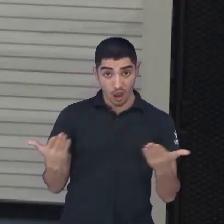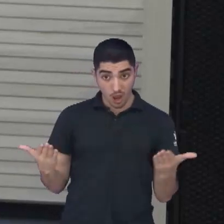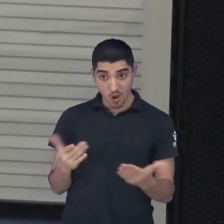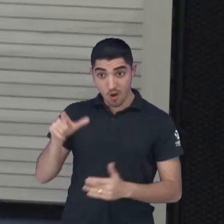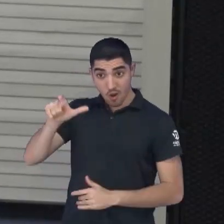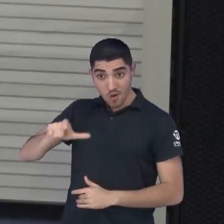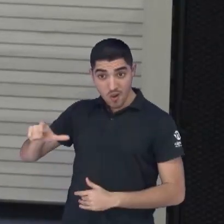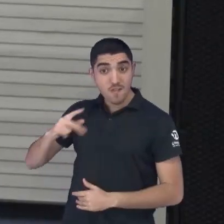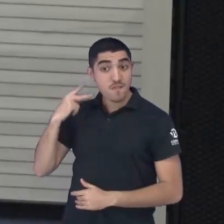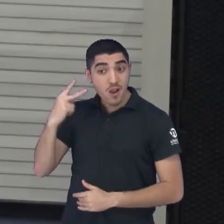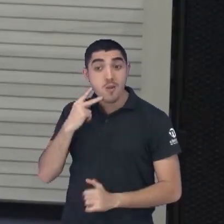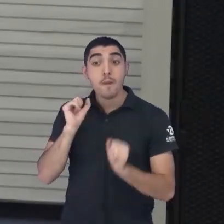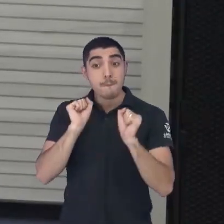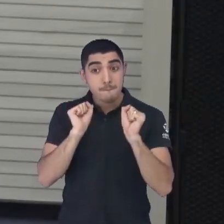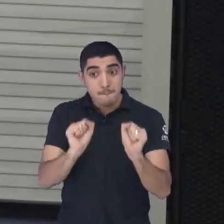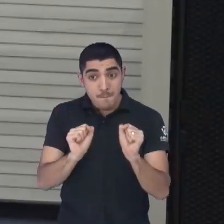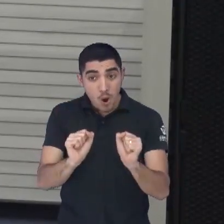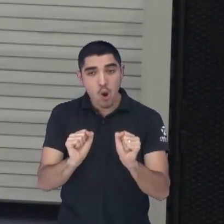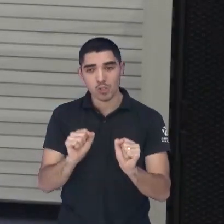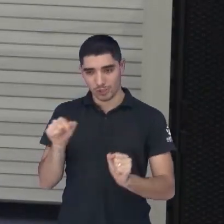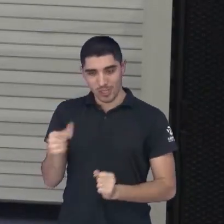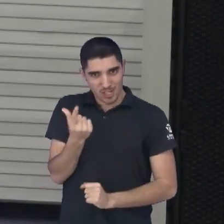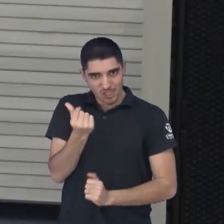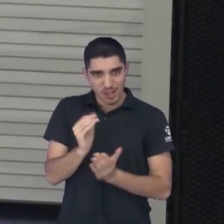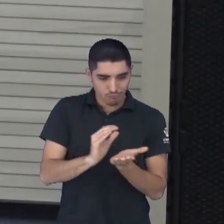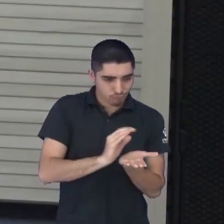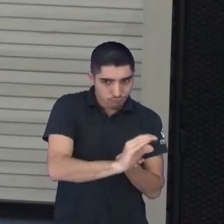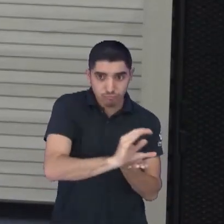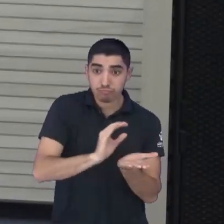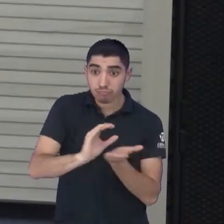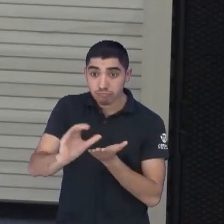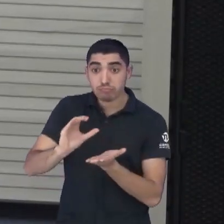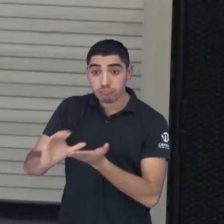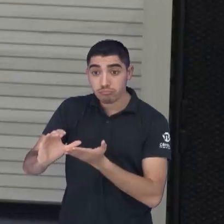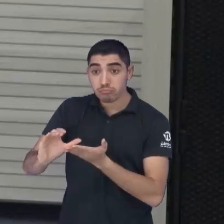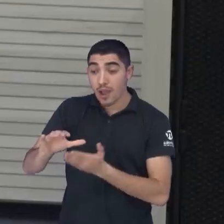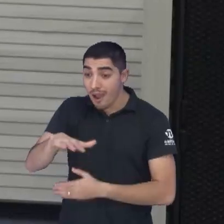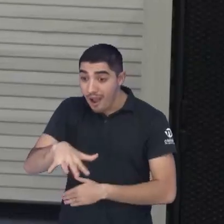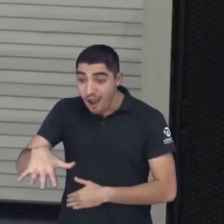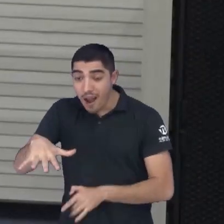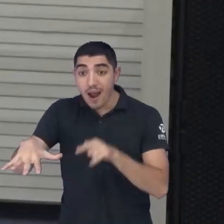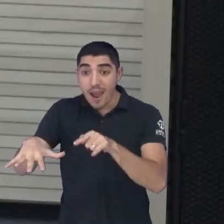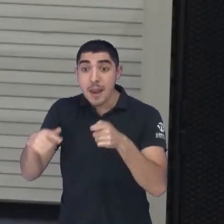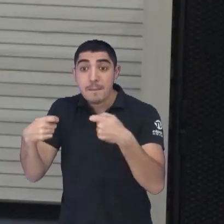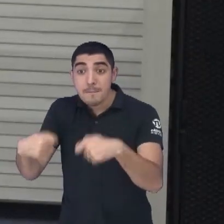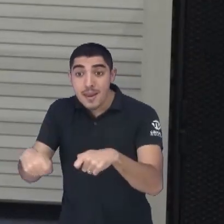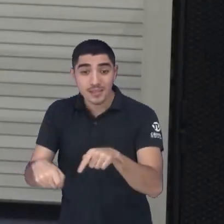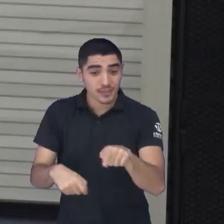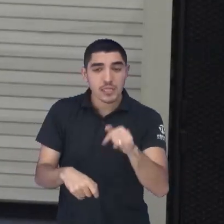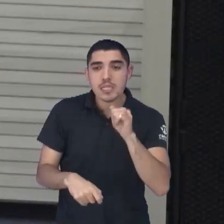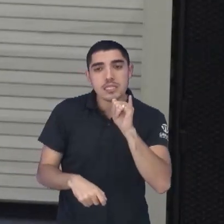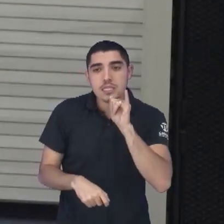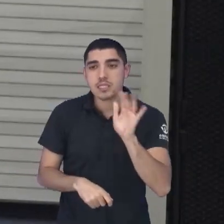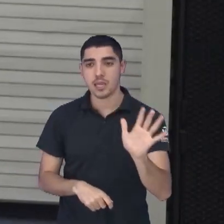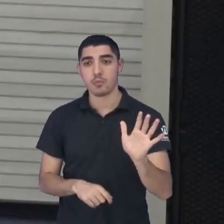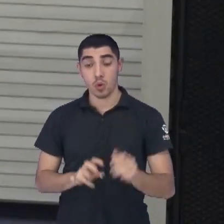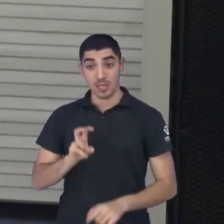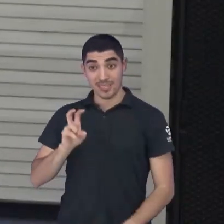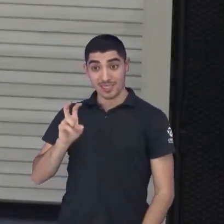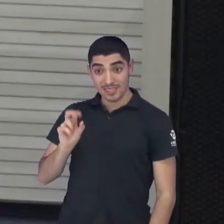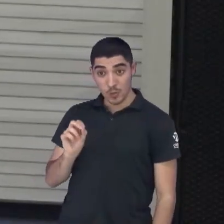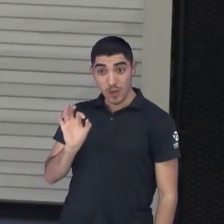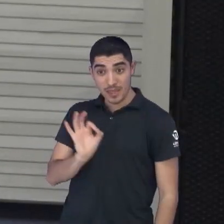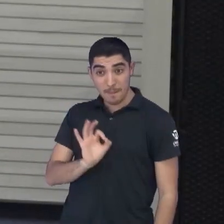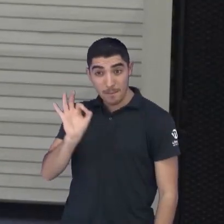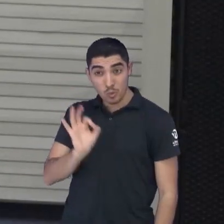podem destinar a verba para os setores que ele entende que é importante. Por exemplo, 50%